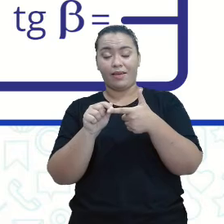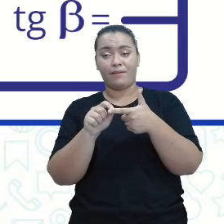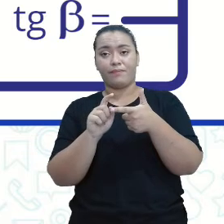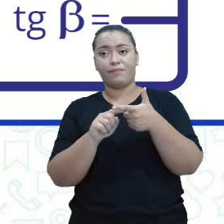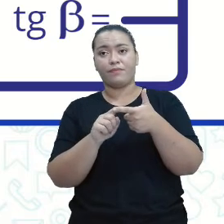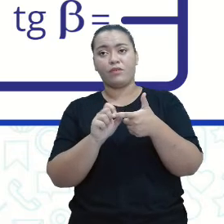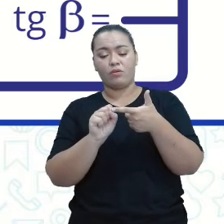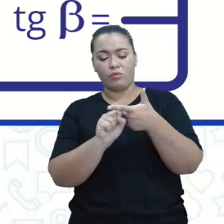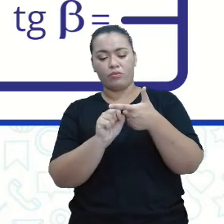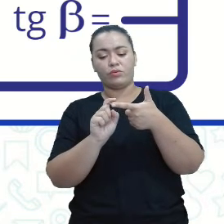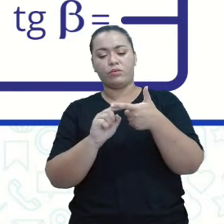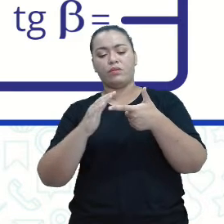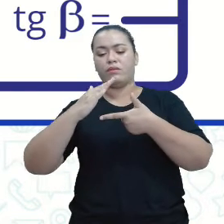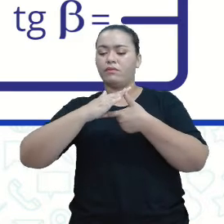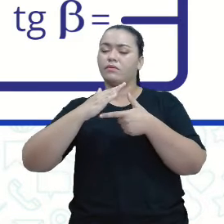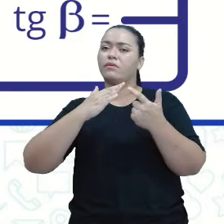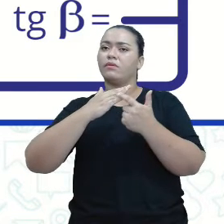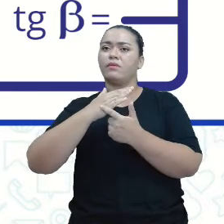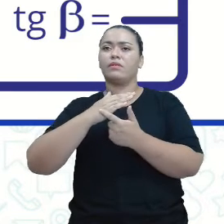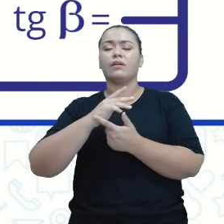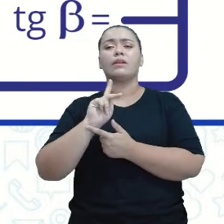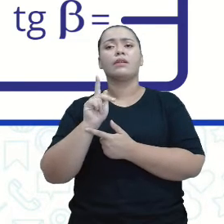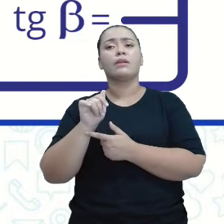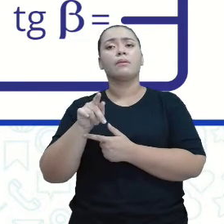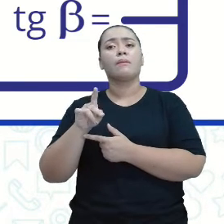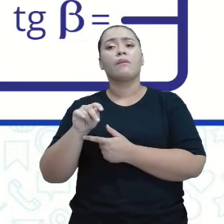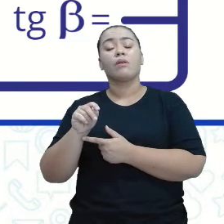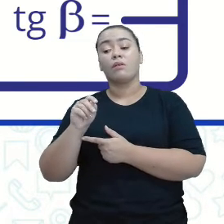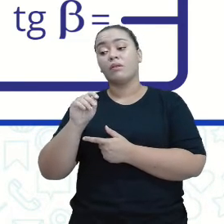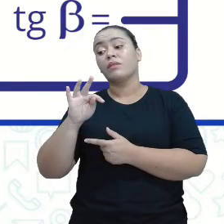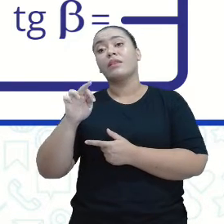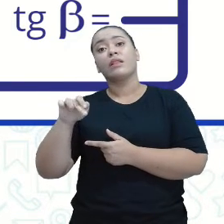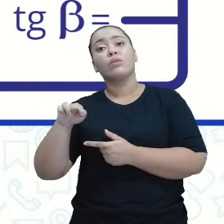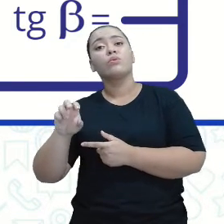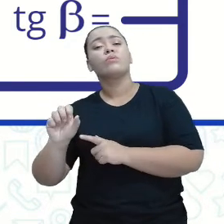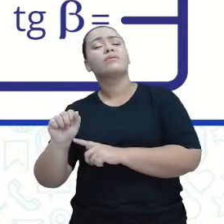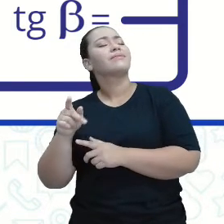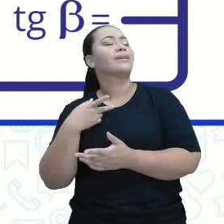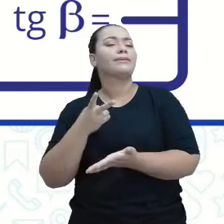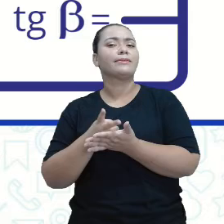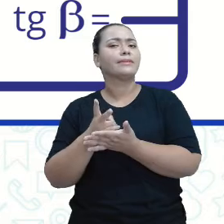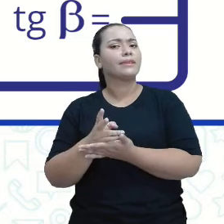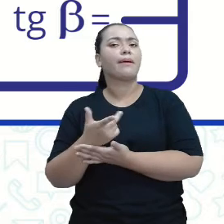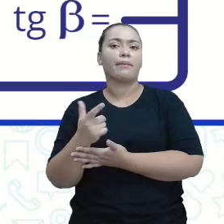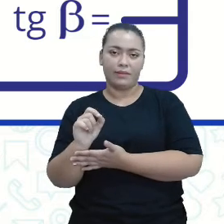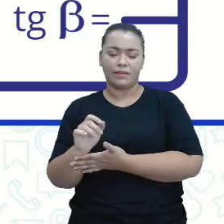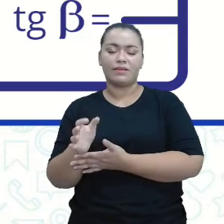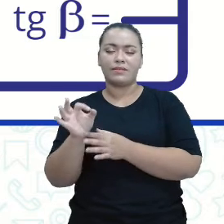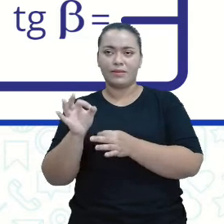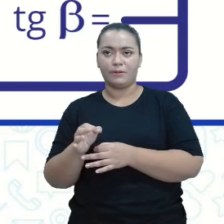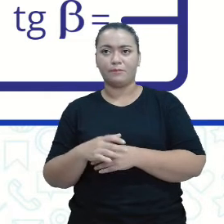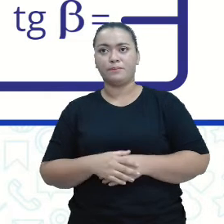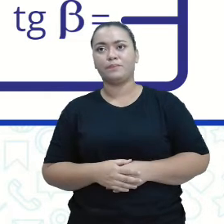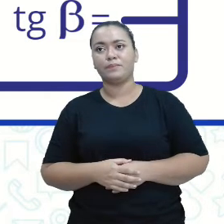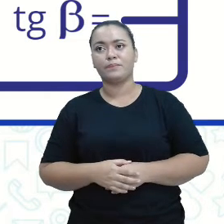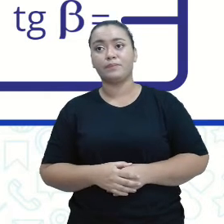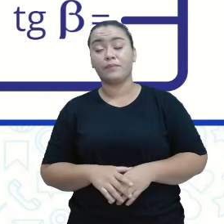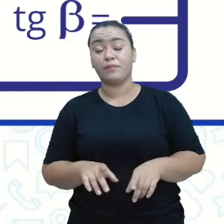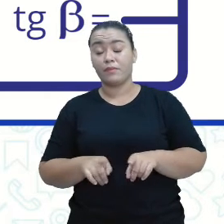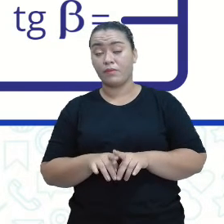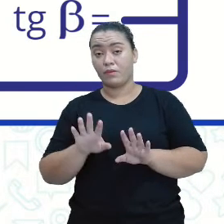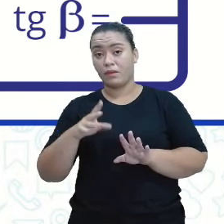e o 10 fica fixo, né? Nossa hipotenusa aí facilitando o trabalho, fica no nosso denominador, tá certo?